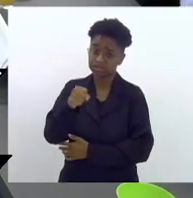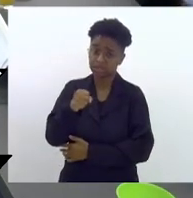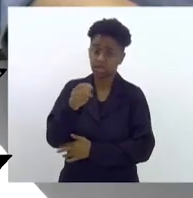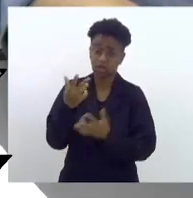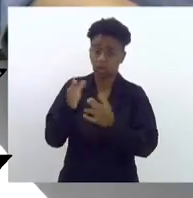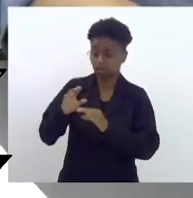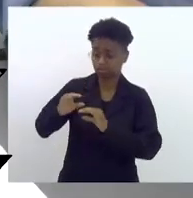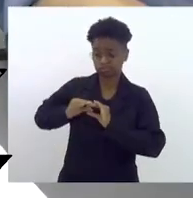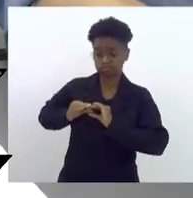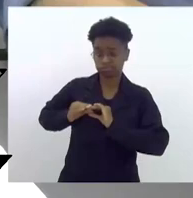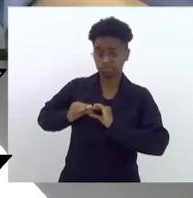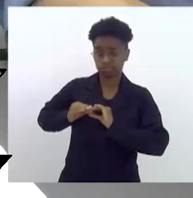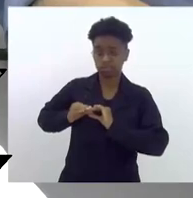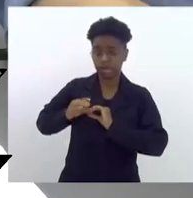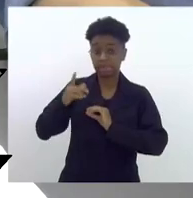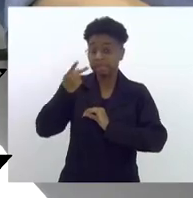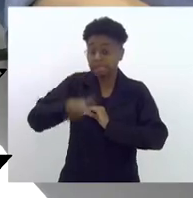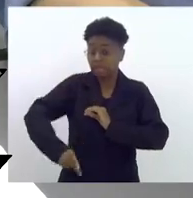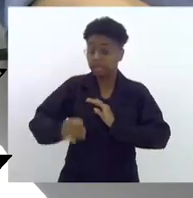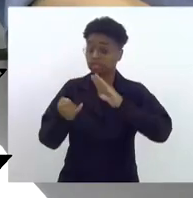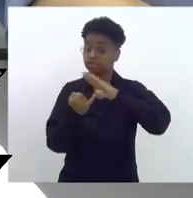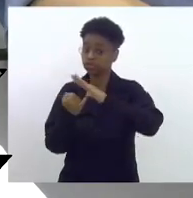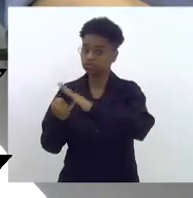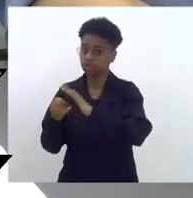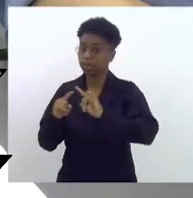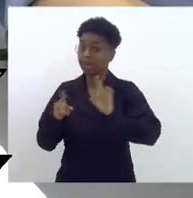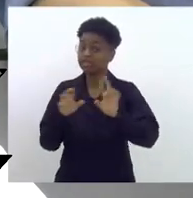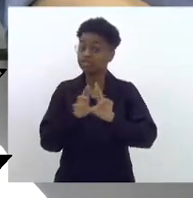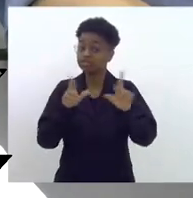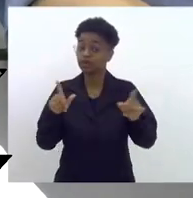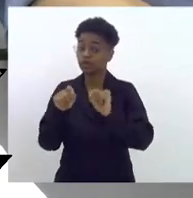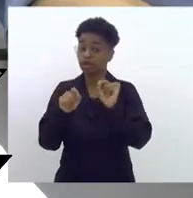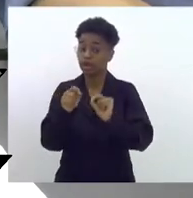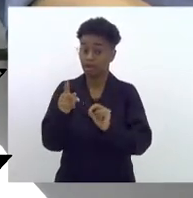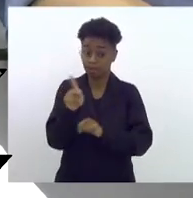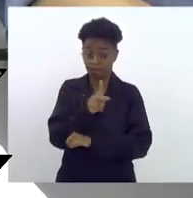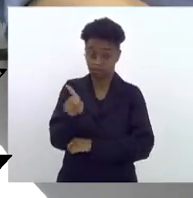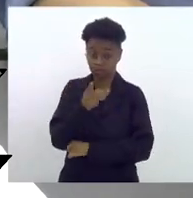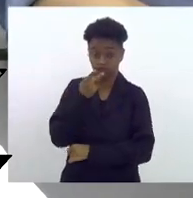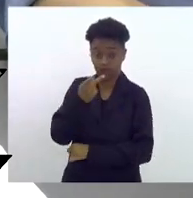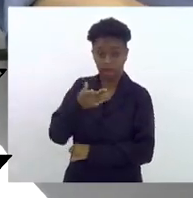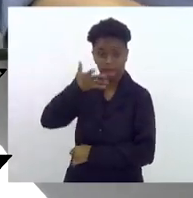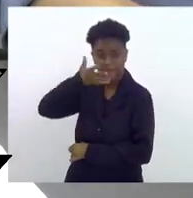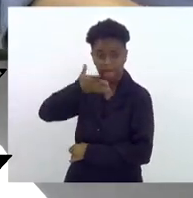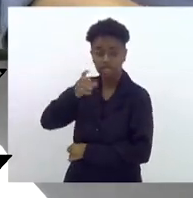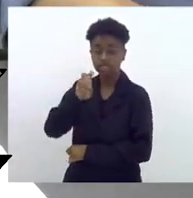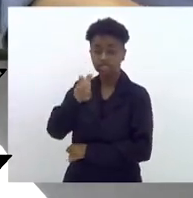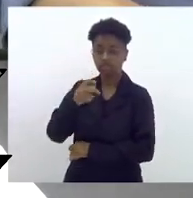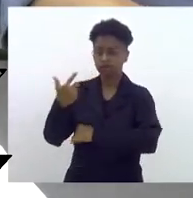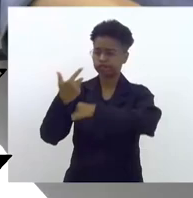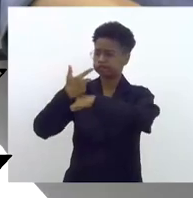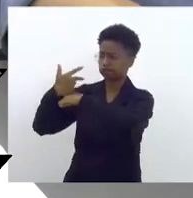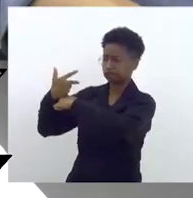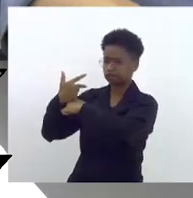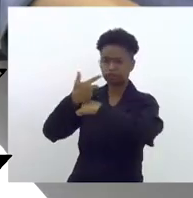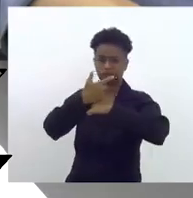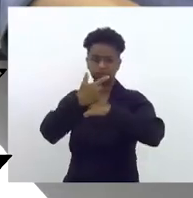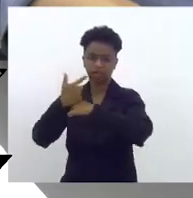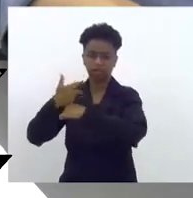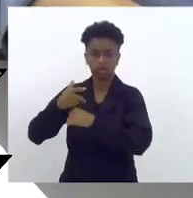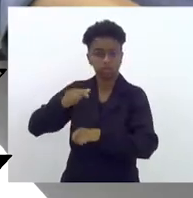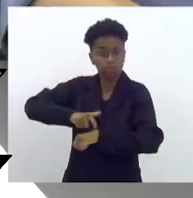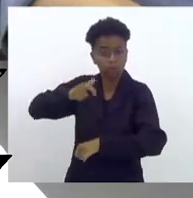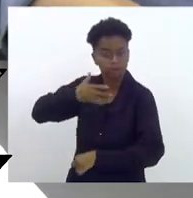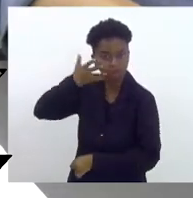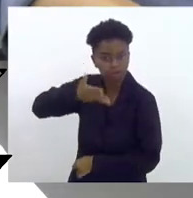no uniforme são institucionais diferente disso é um professor tá falando e ter cinco ou seis filmando ele enquanto ele